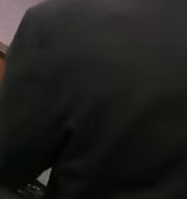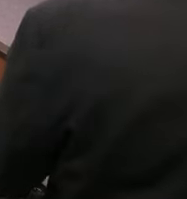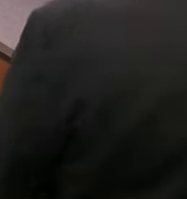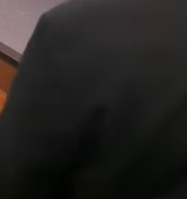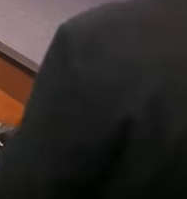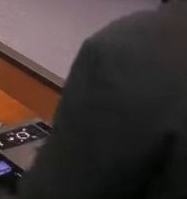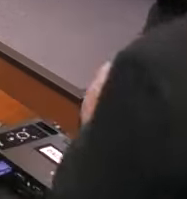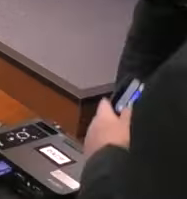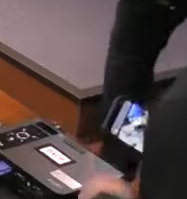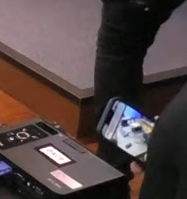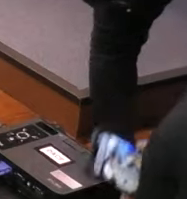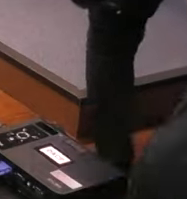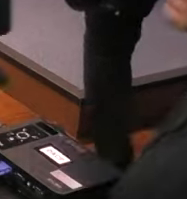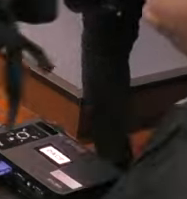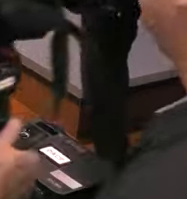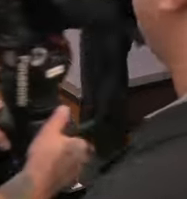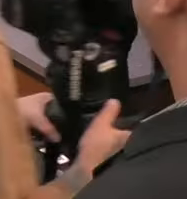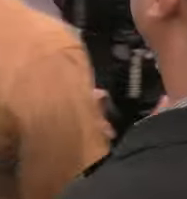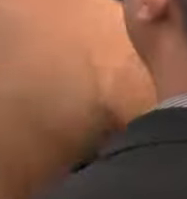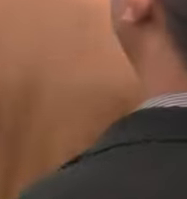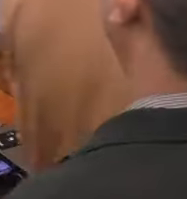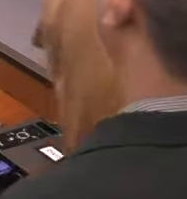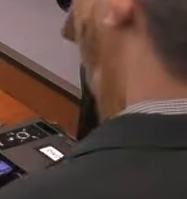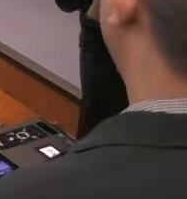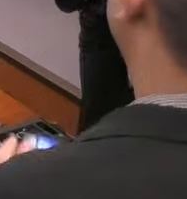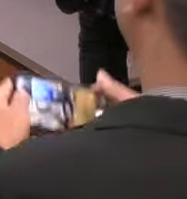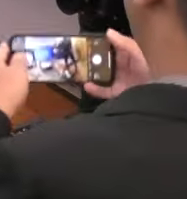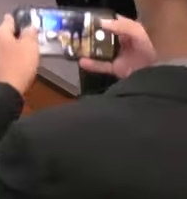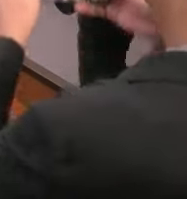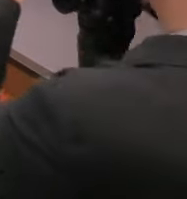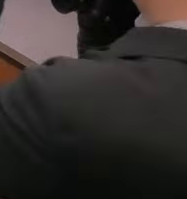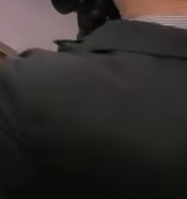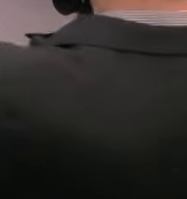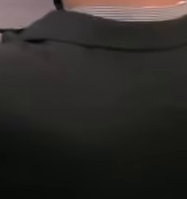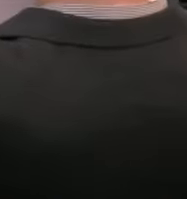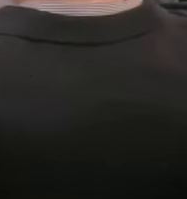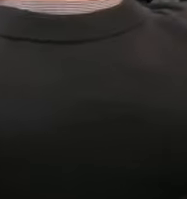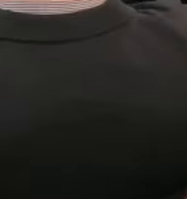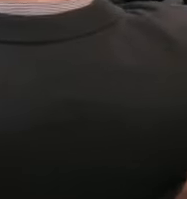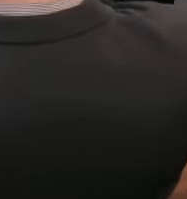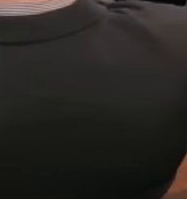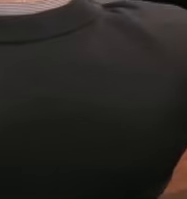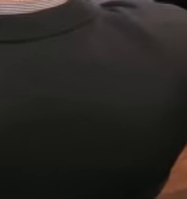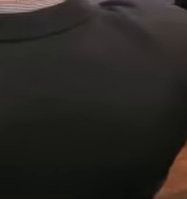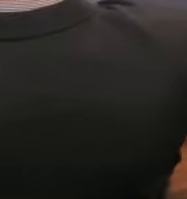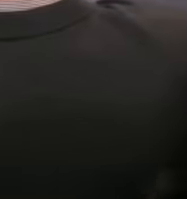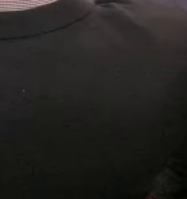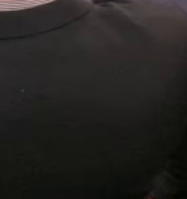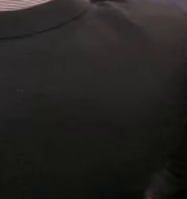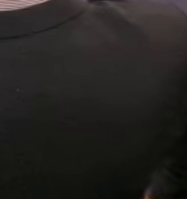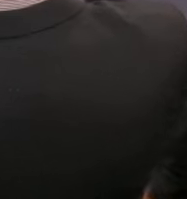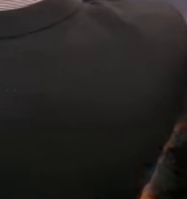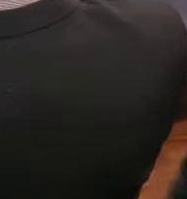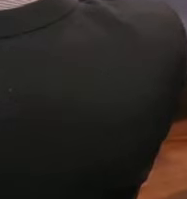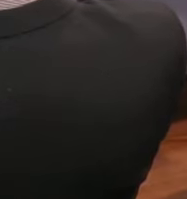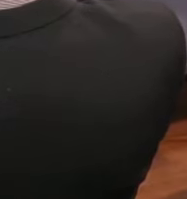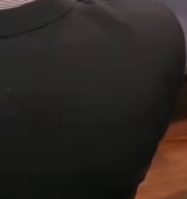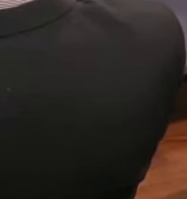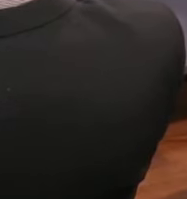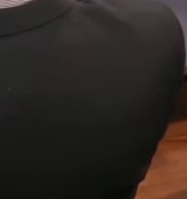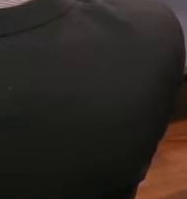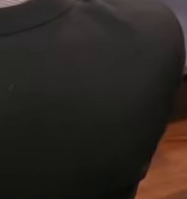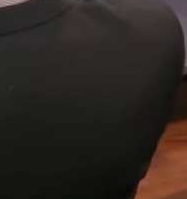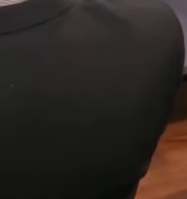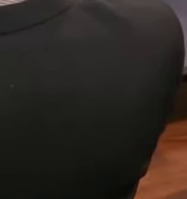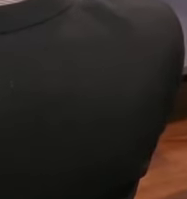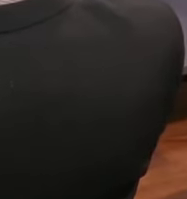de Serviços Delegados para discutir a situação de crise energética aqui no Estado do Rio. E aí eu acho que a gente